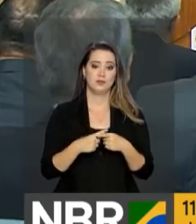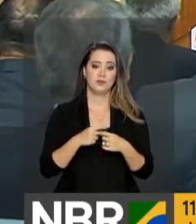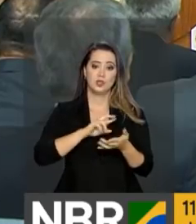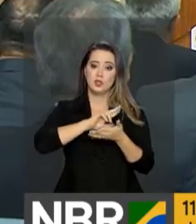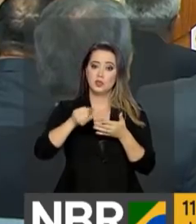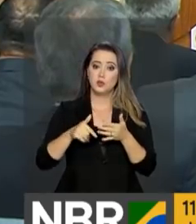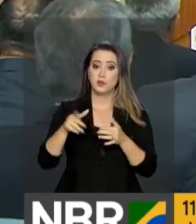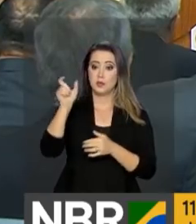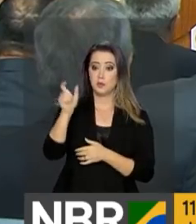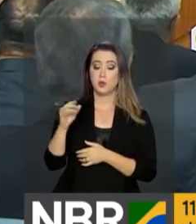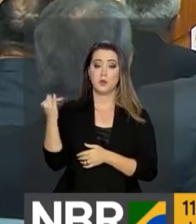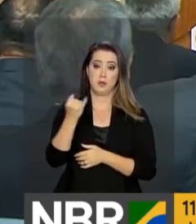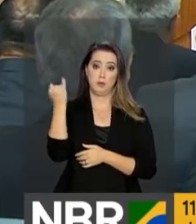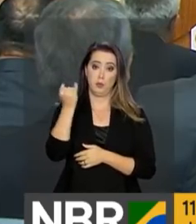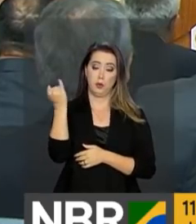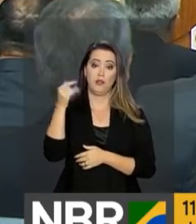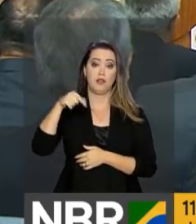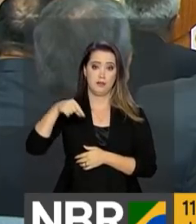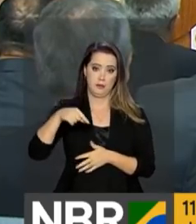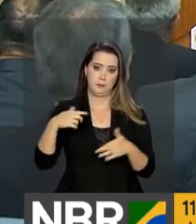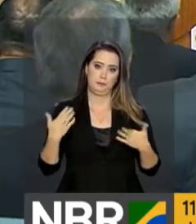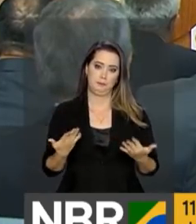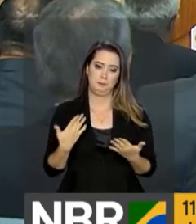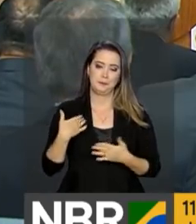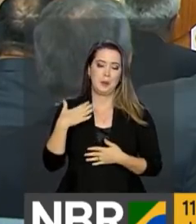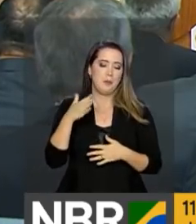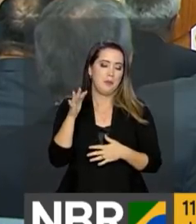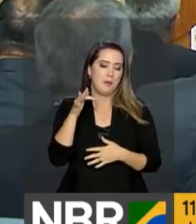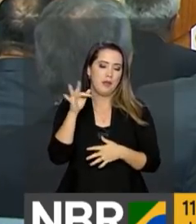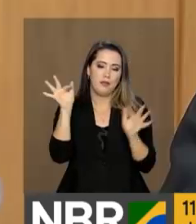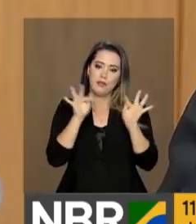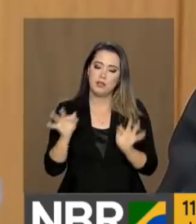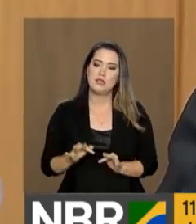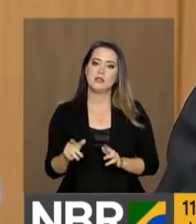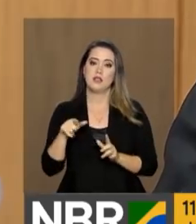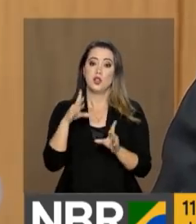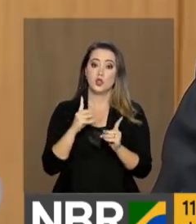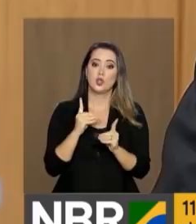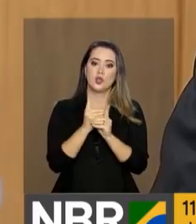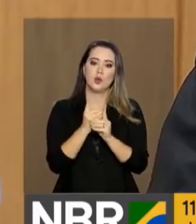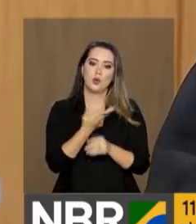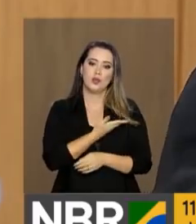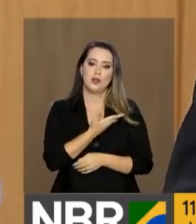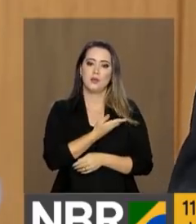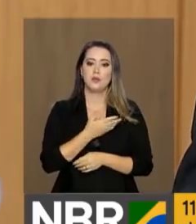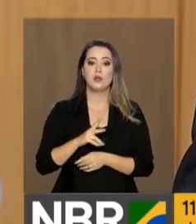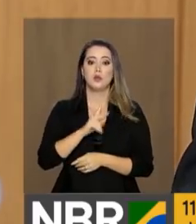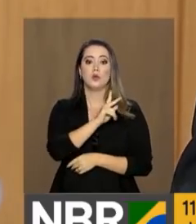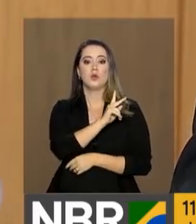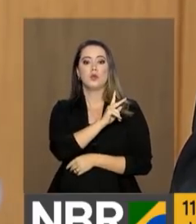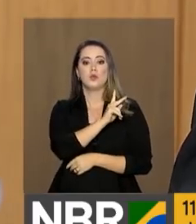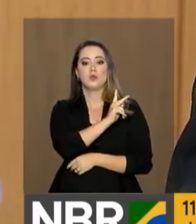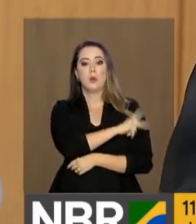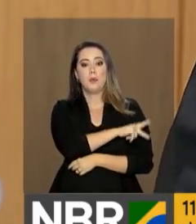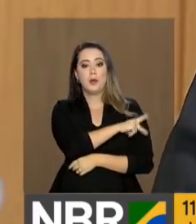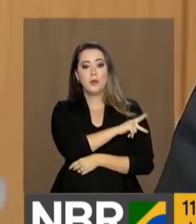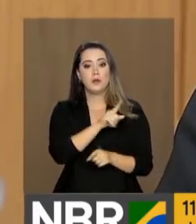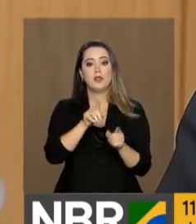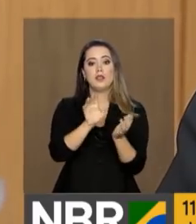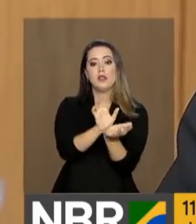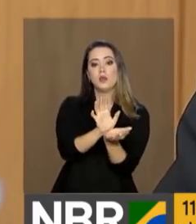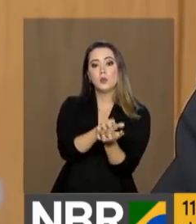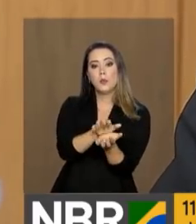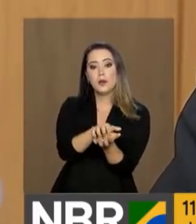várias autoridades aqui e é a maior satisfação me encontrar tantos colegas companheiros do piauí e de pernambuco a